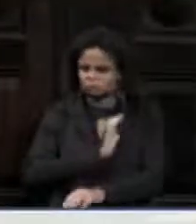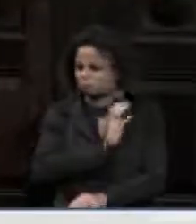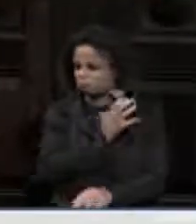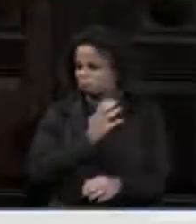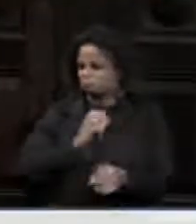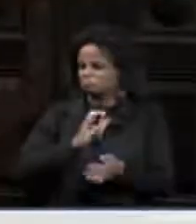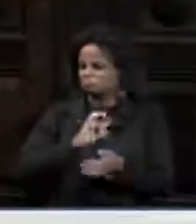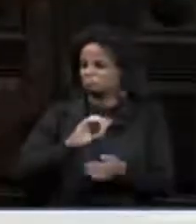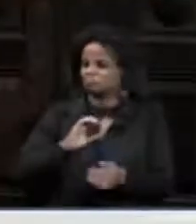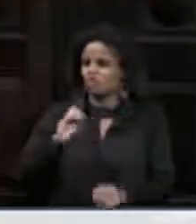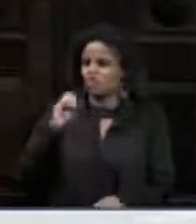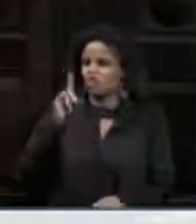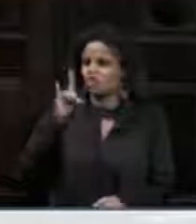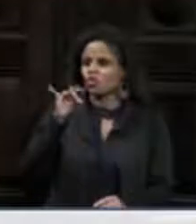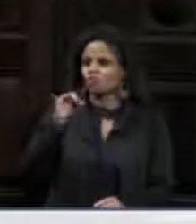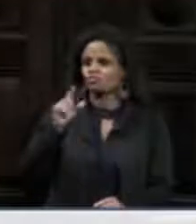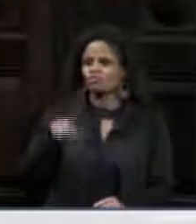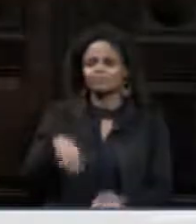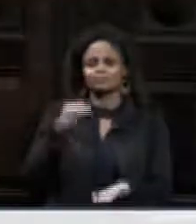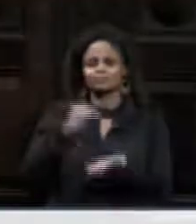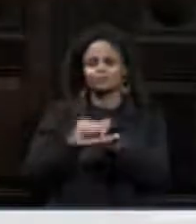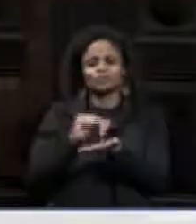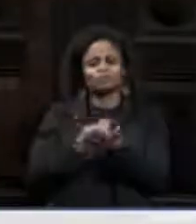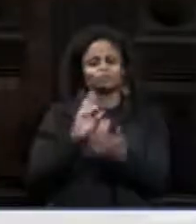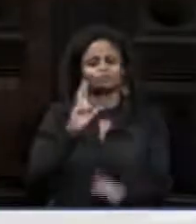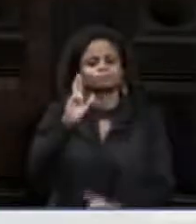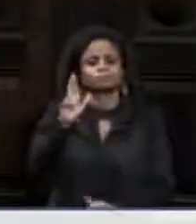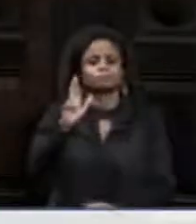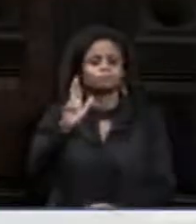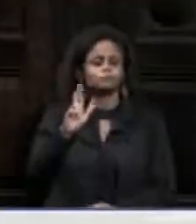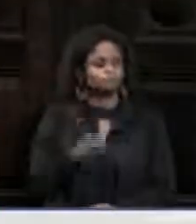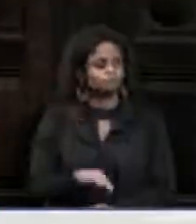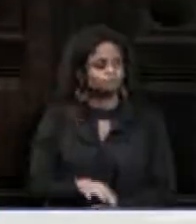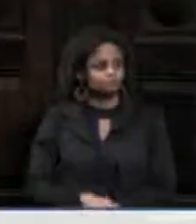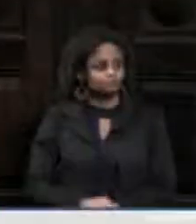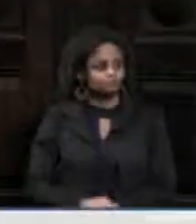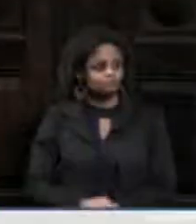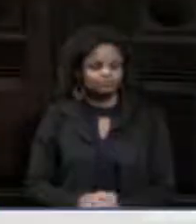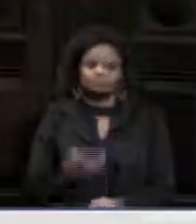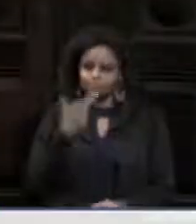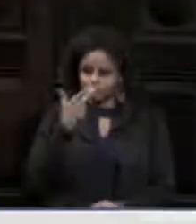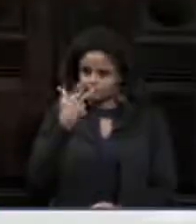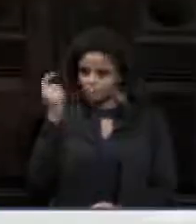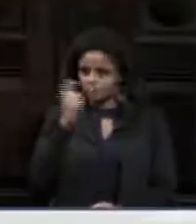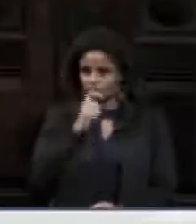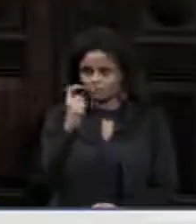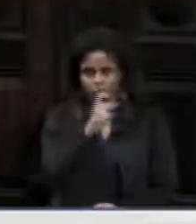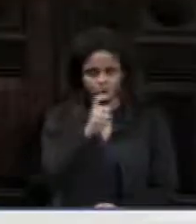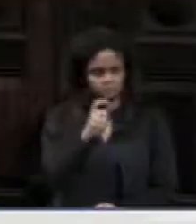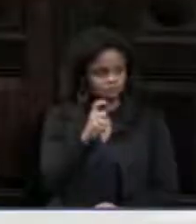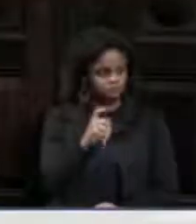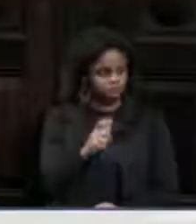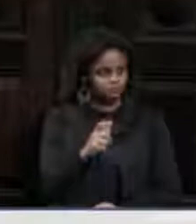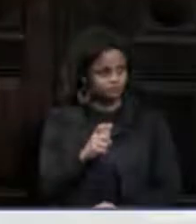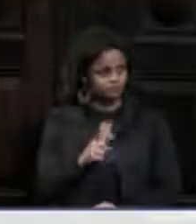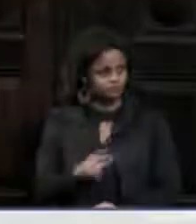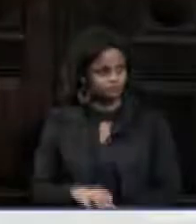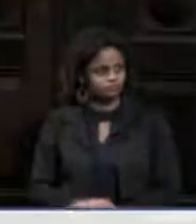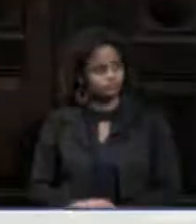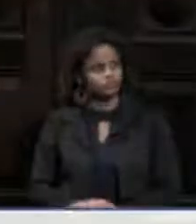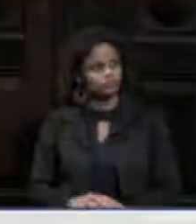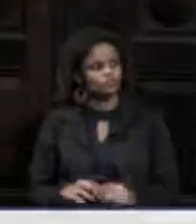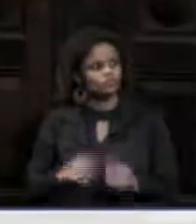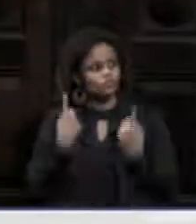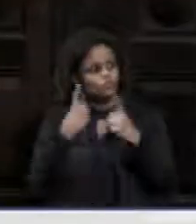é uma irresponsabilidade muito grande usar-se de mentira contra